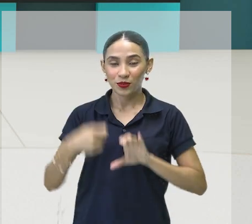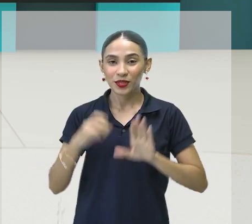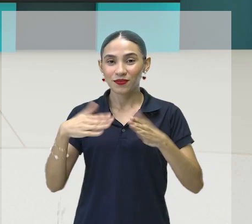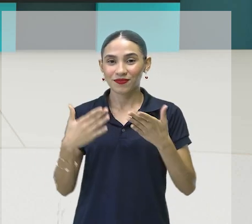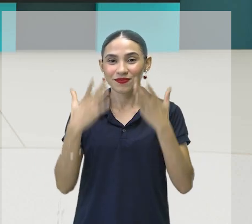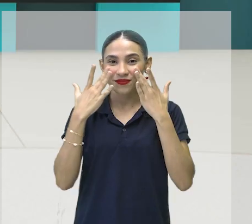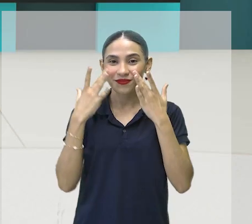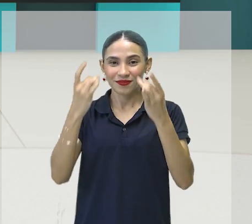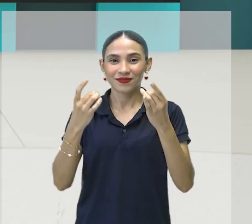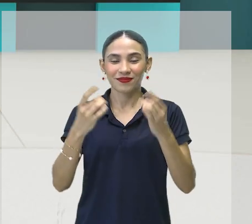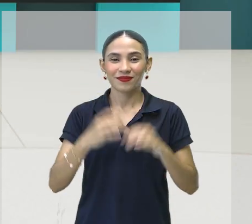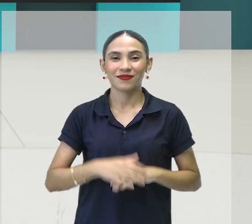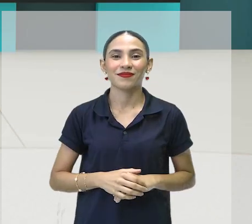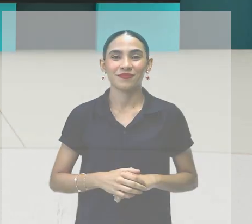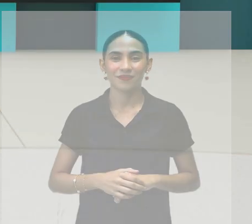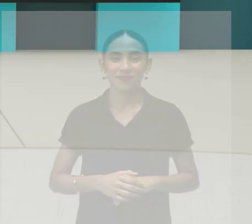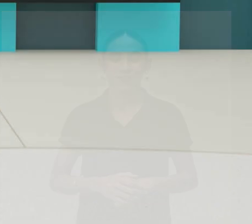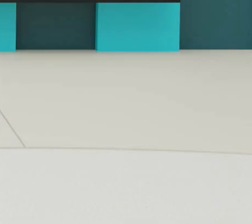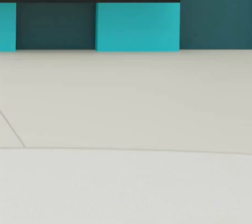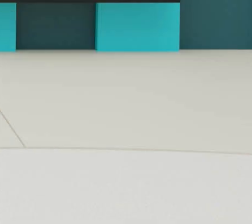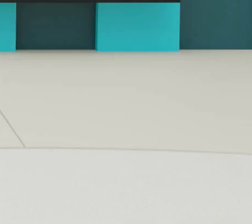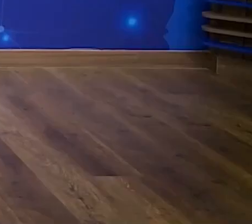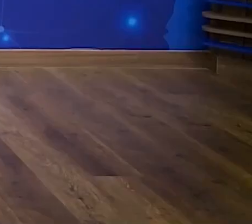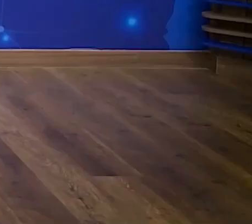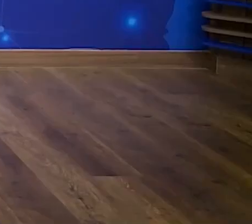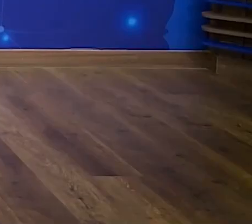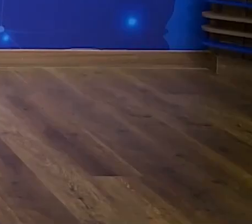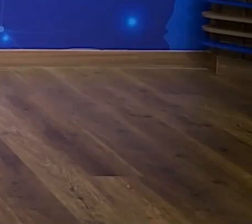vamos assisti-la com atenção.